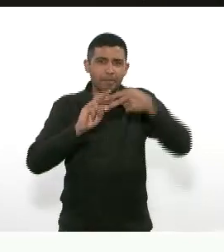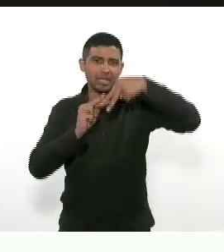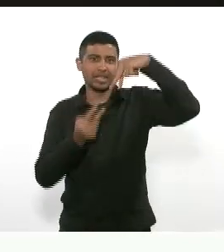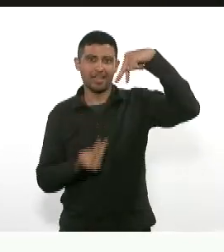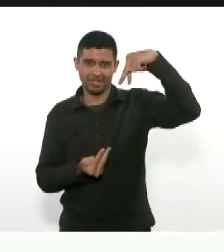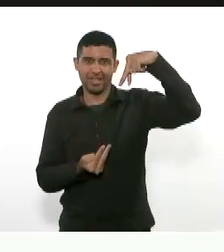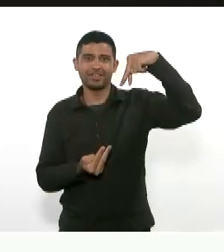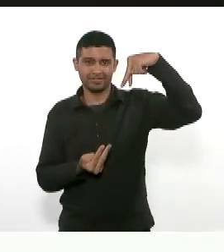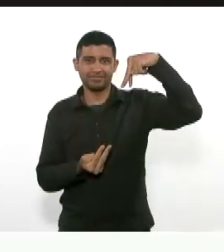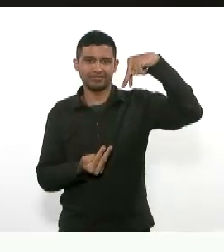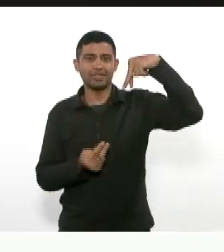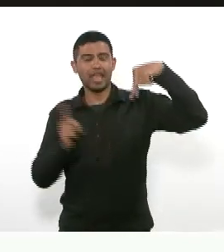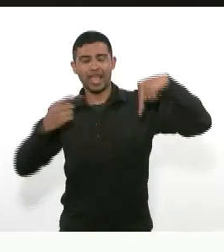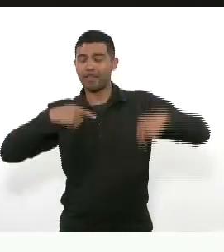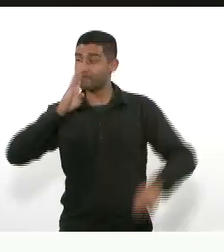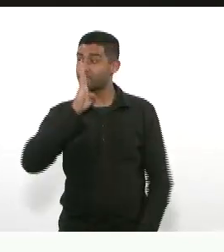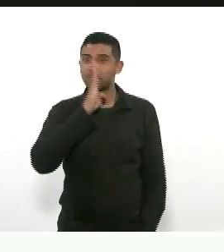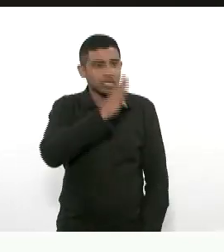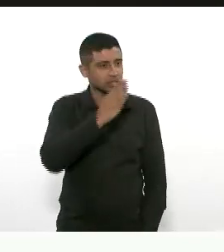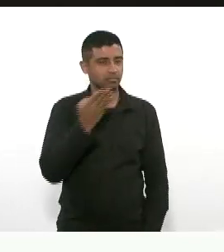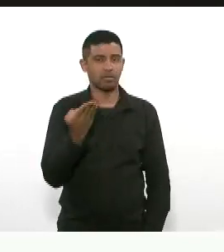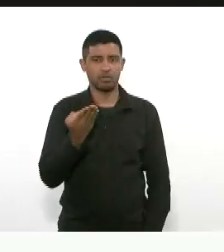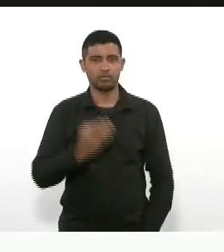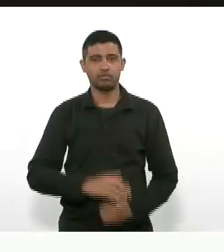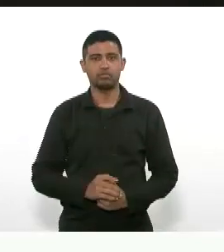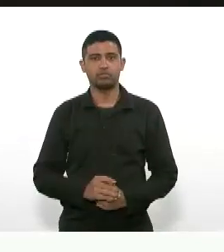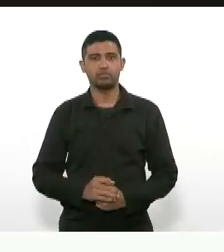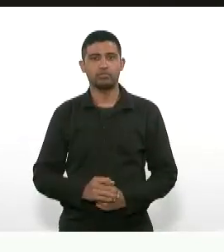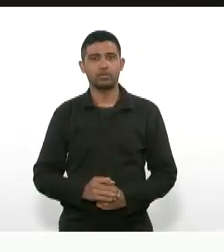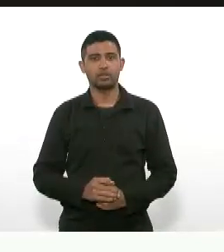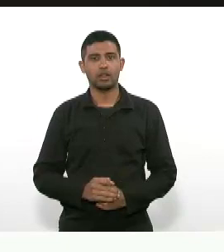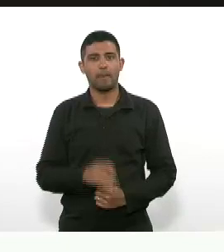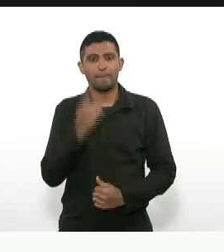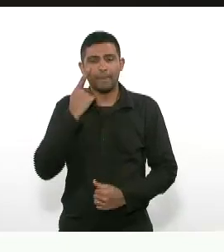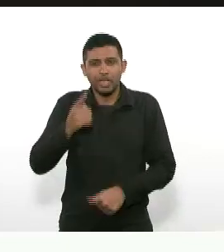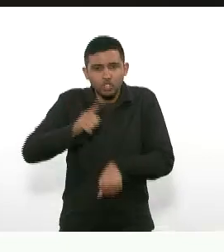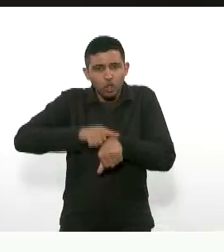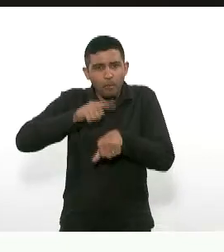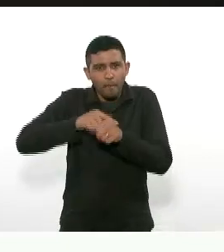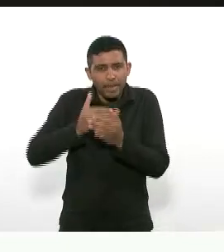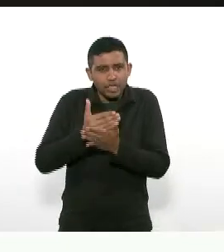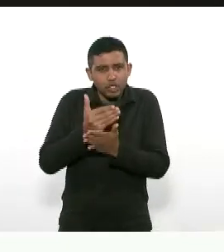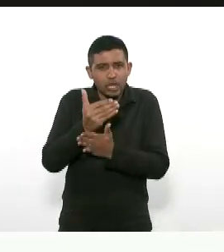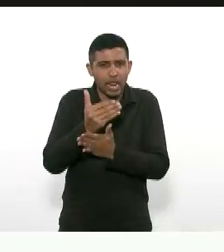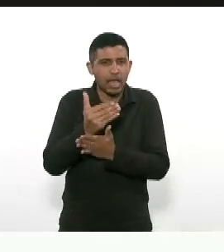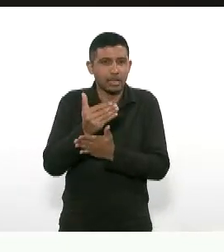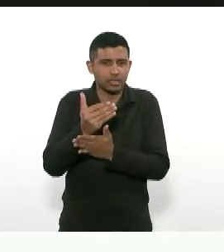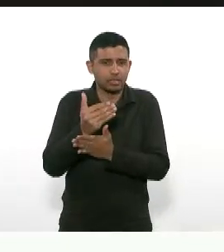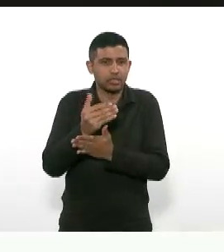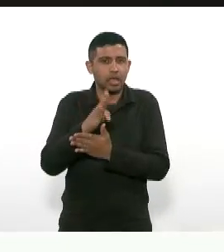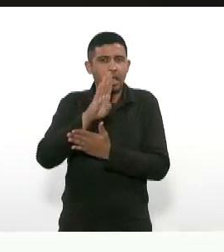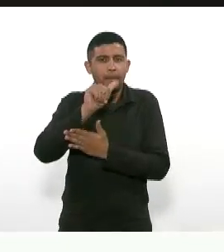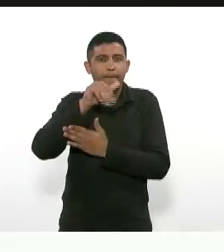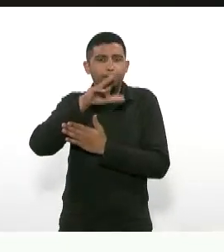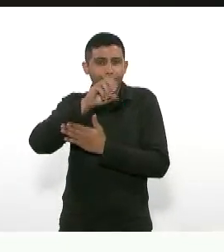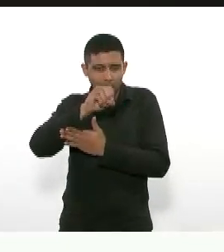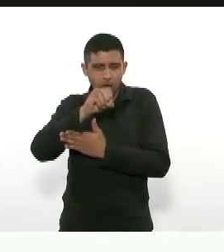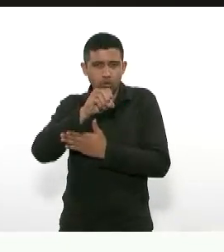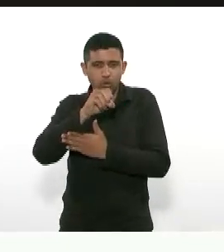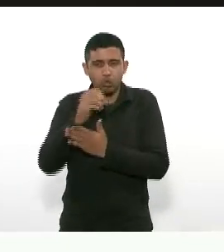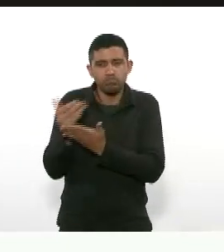ele priorizou isso. A partir do momento em que o banco começou a ser alimentado, nós já